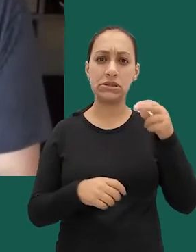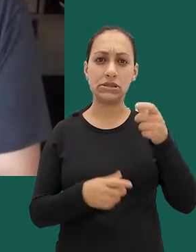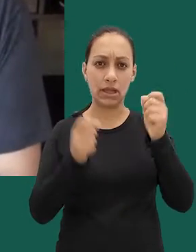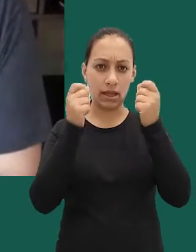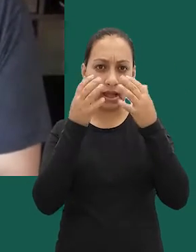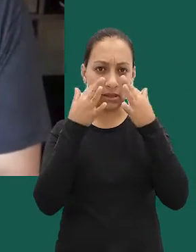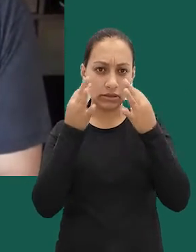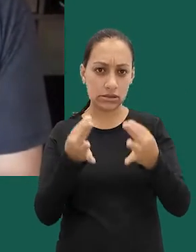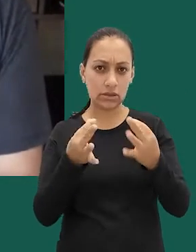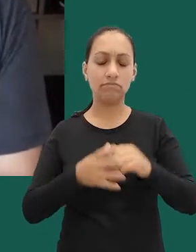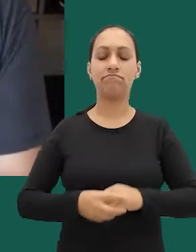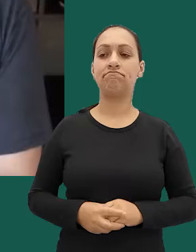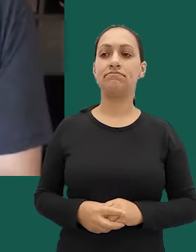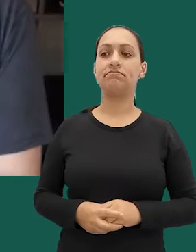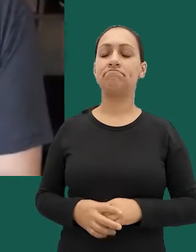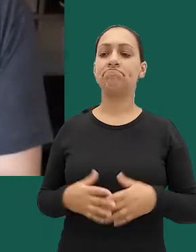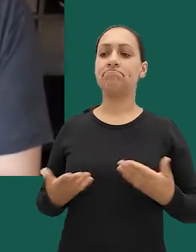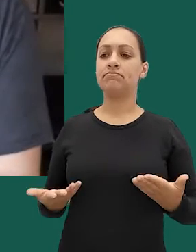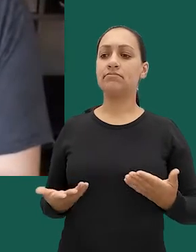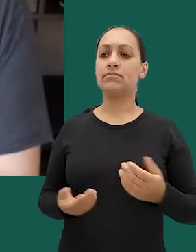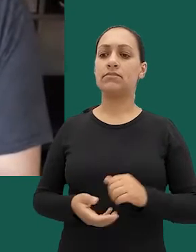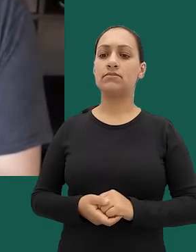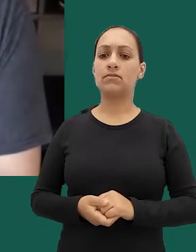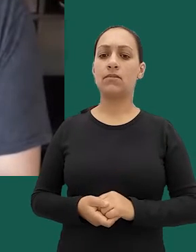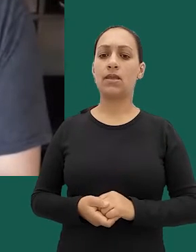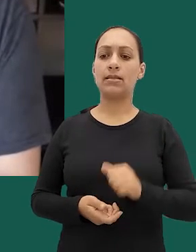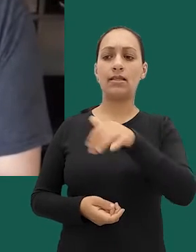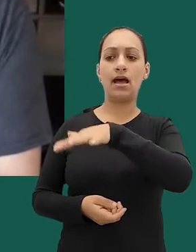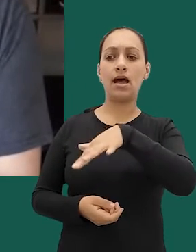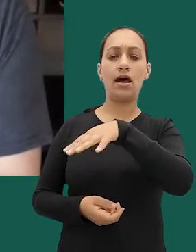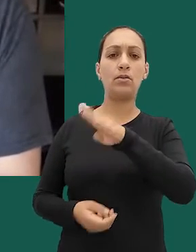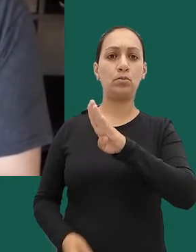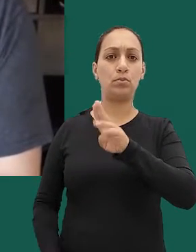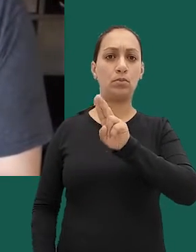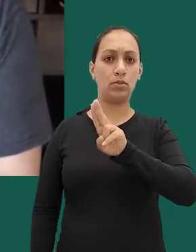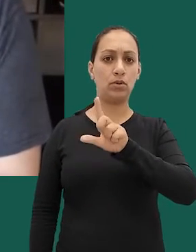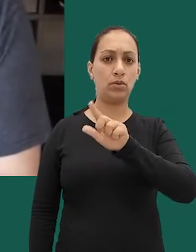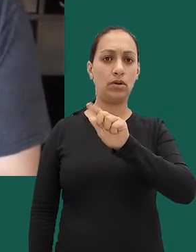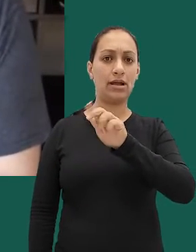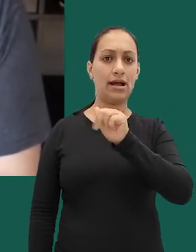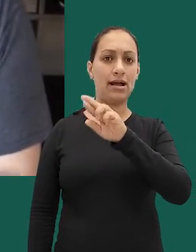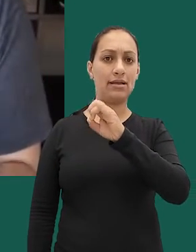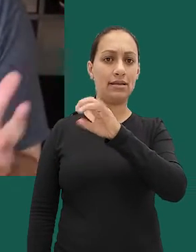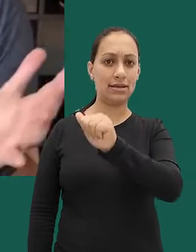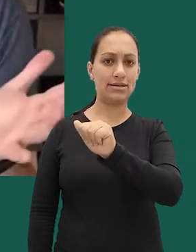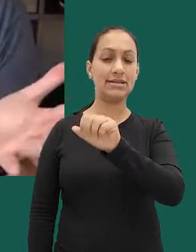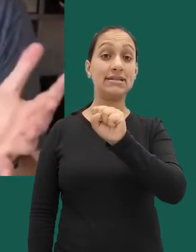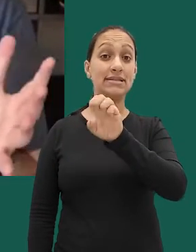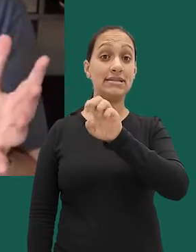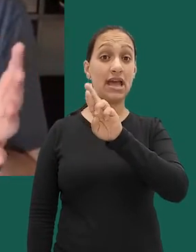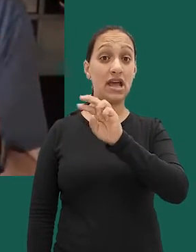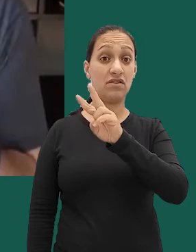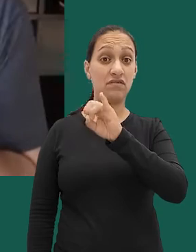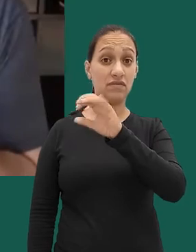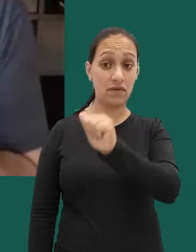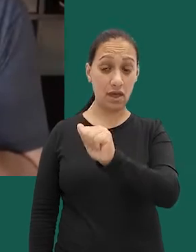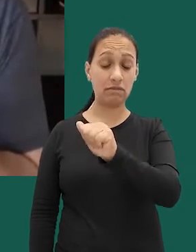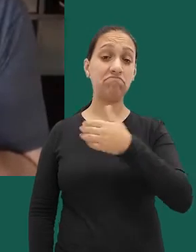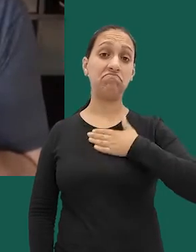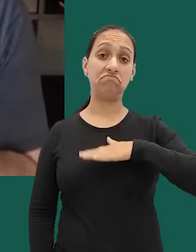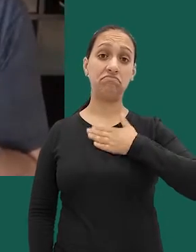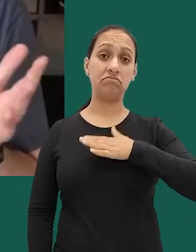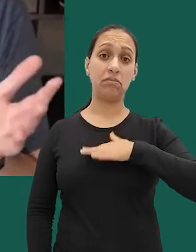não, na parte da Bulgária, a Sérvia e tudo mais, é bem tranquilo. É muito